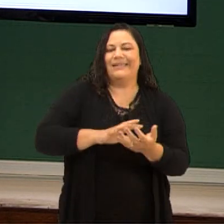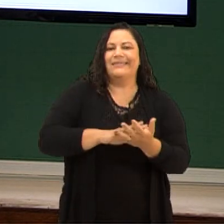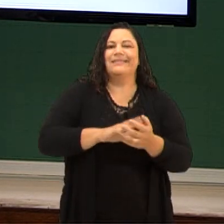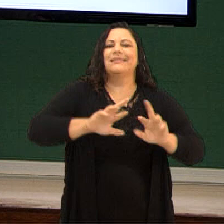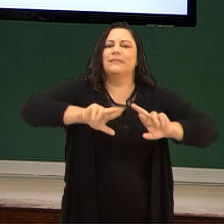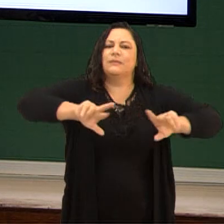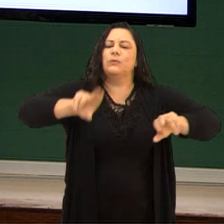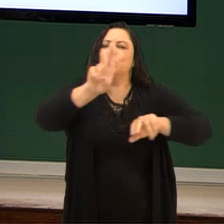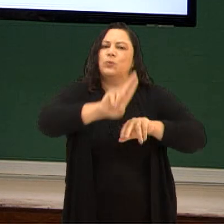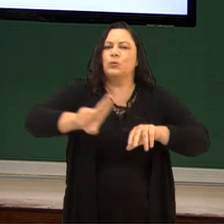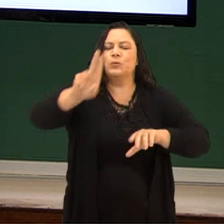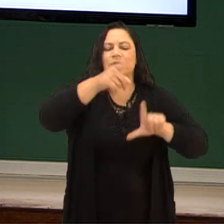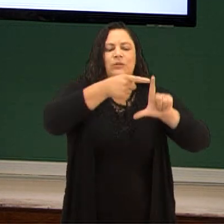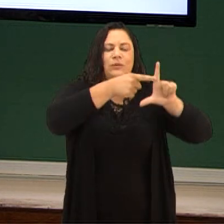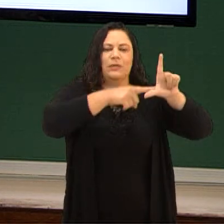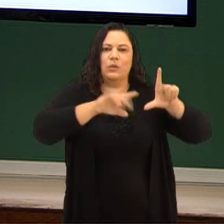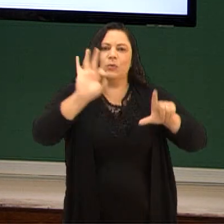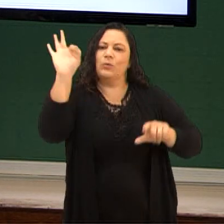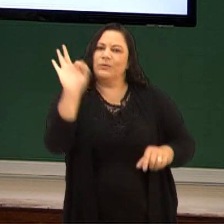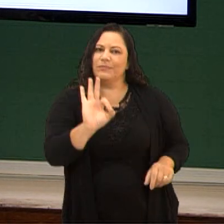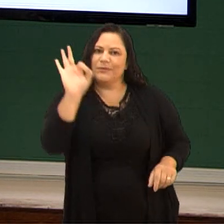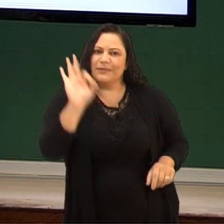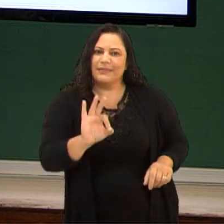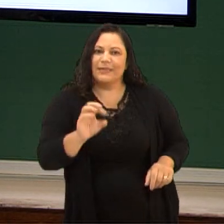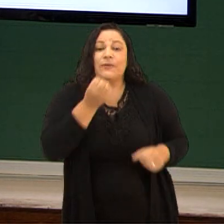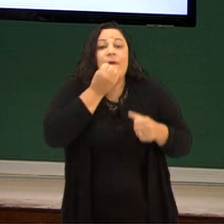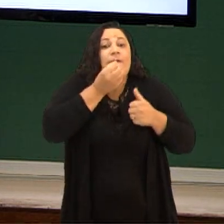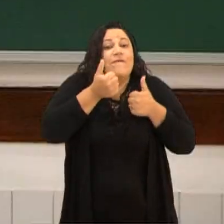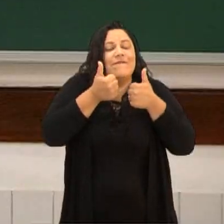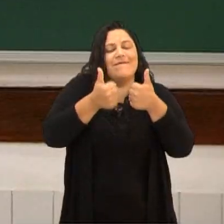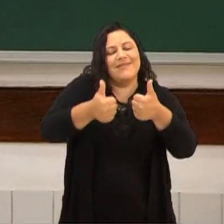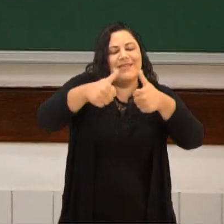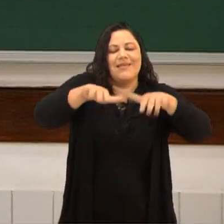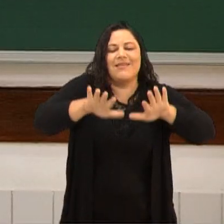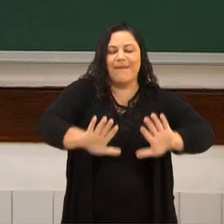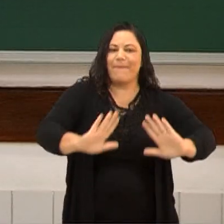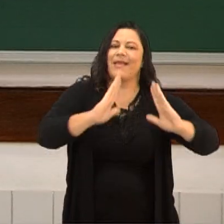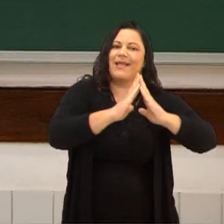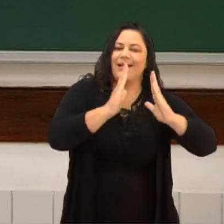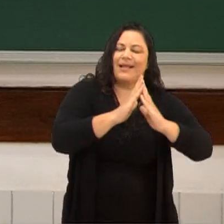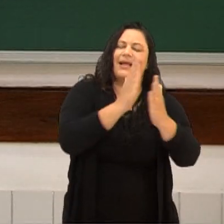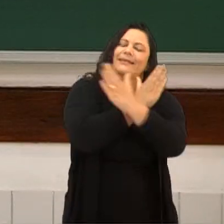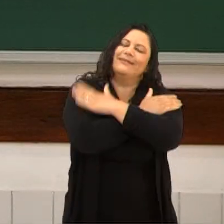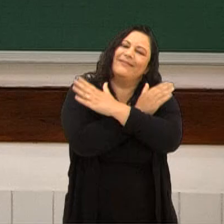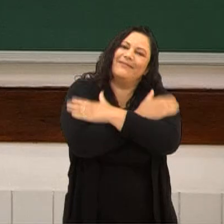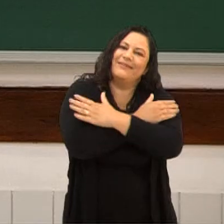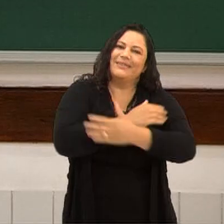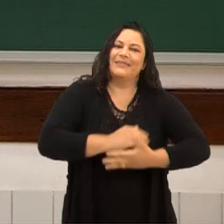ângulos e as porcentagens. Fiquem bem aí em casa e um forte abraço da professora.